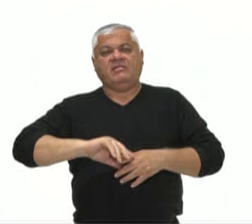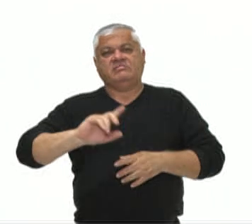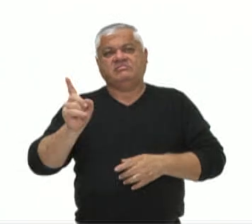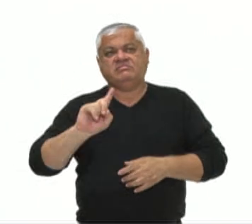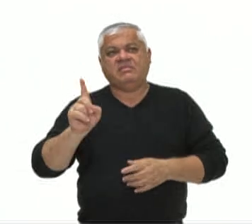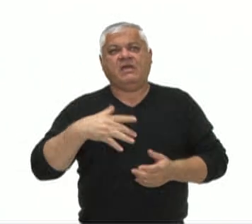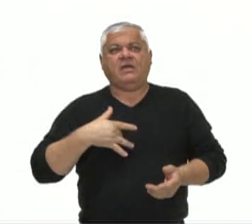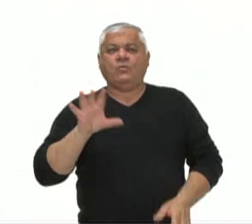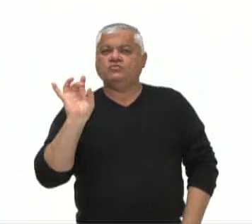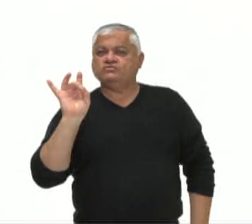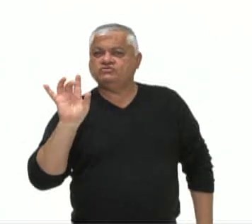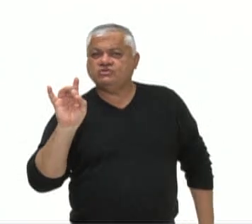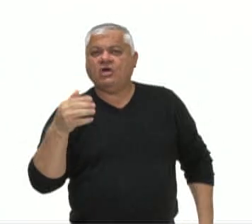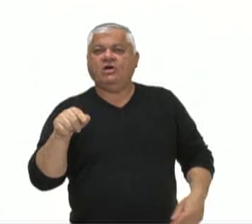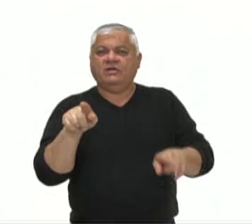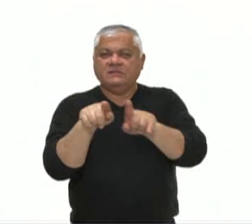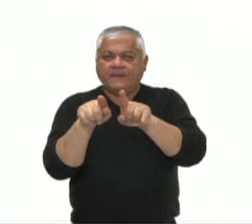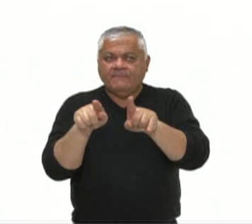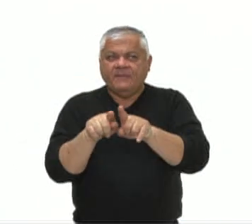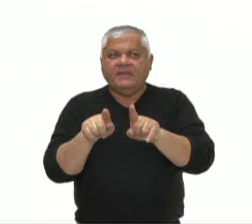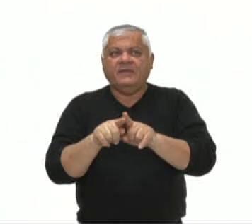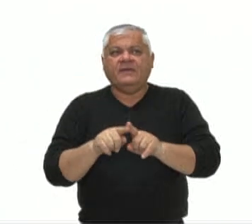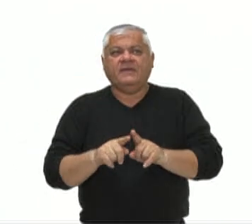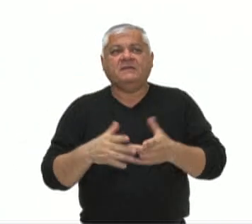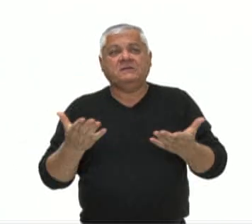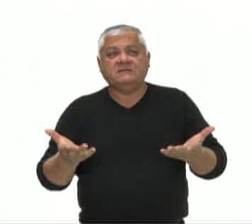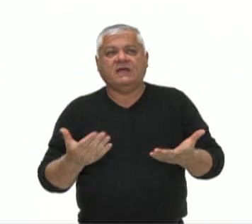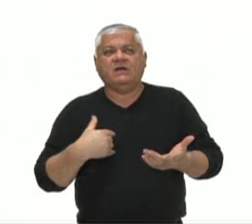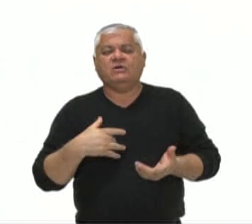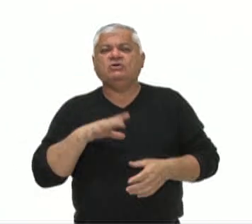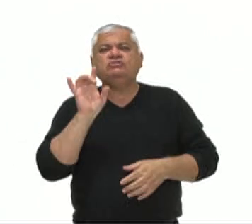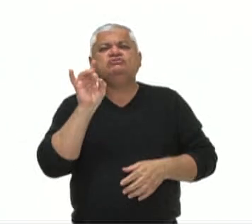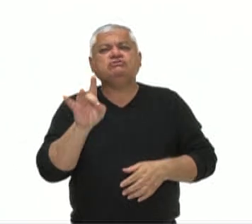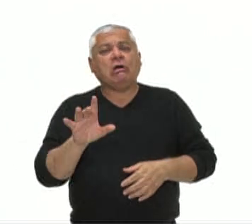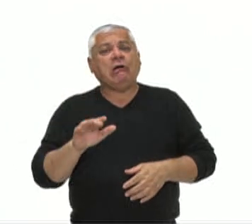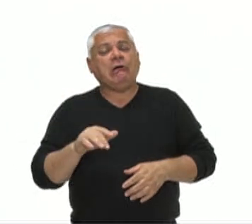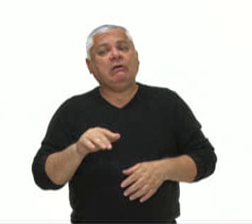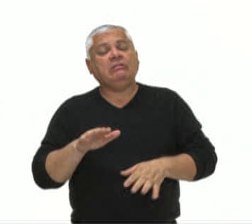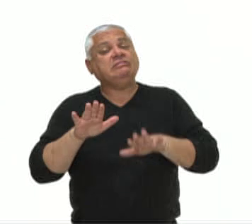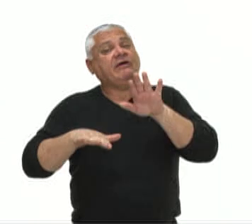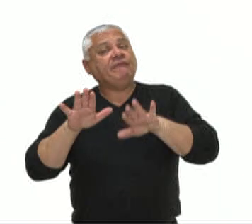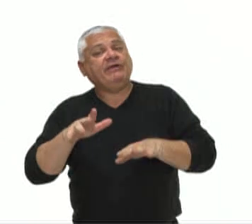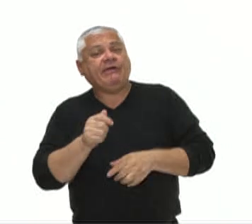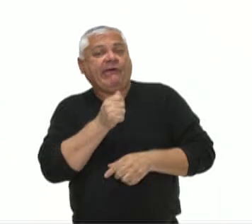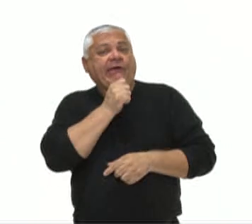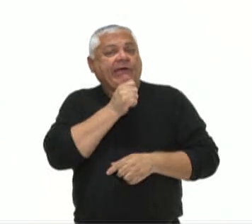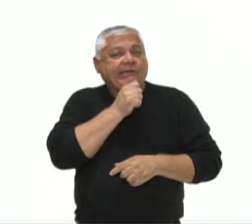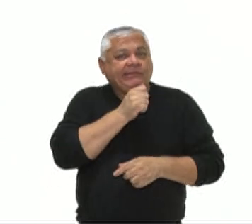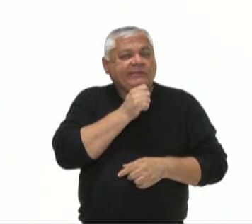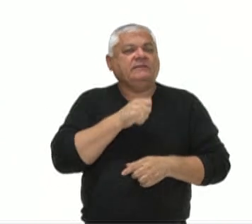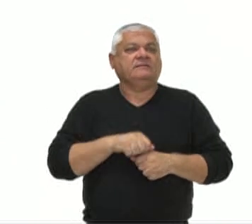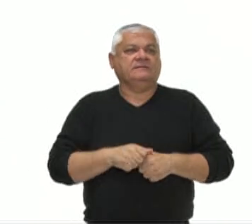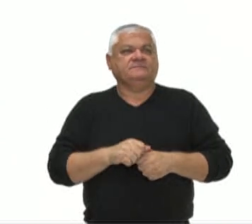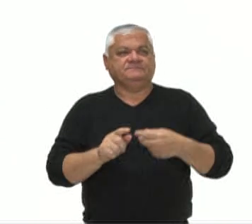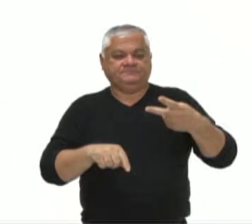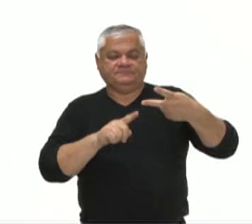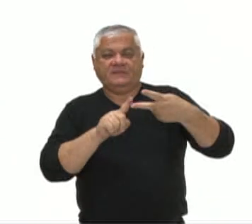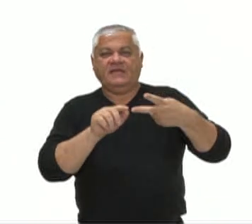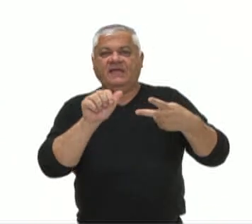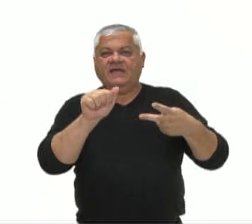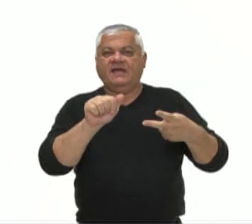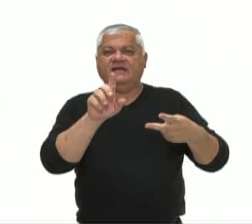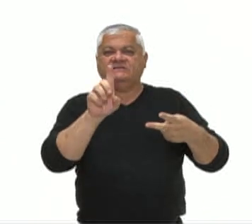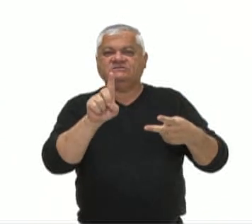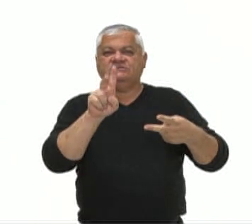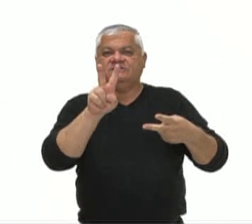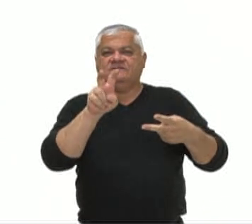só, como também, bem como, não só, mas ainda. No caso das adversativas, o mas,